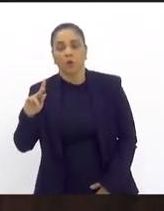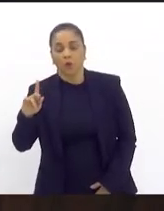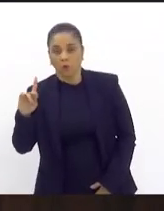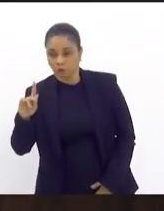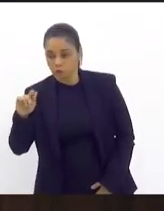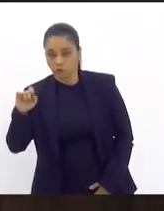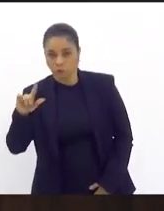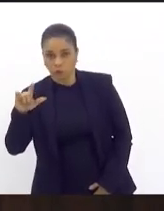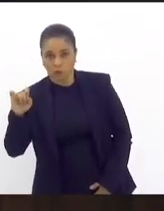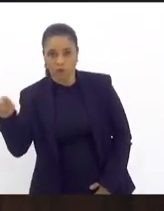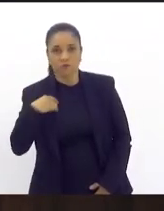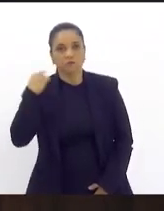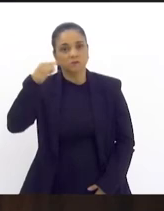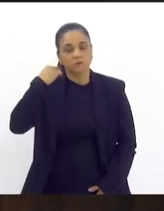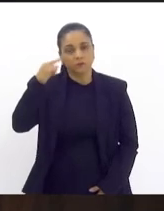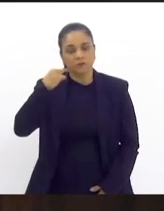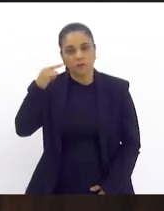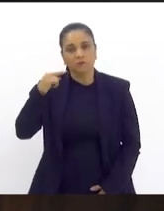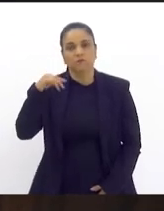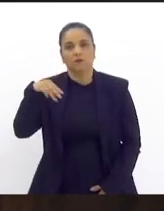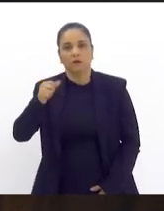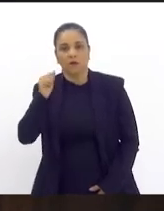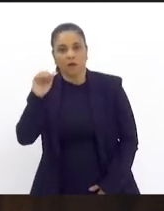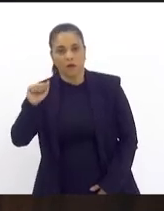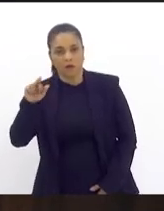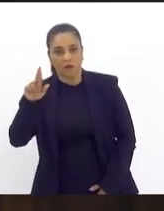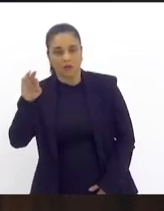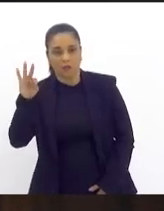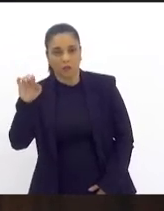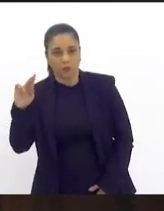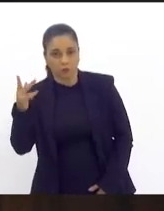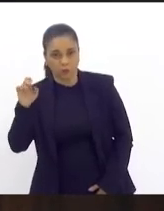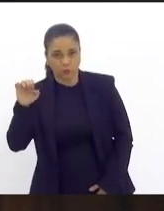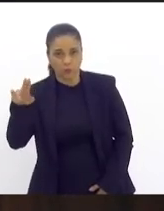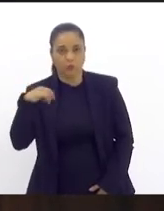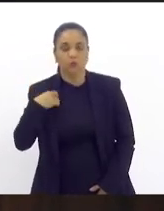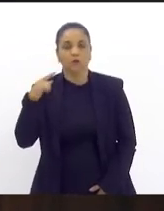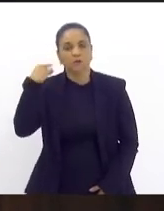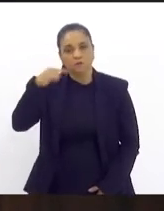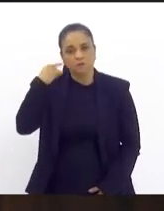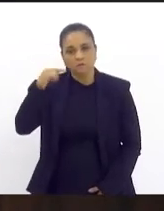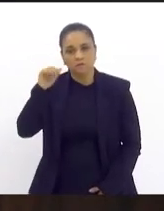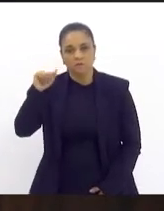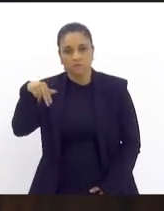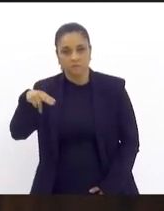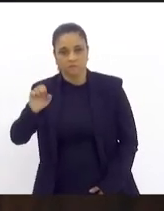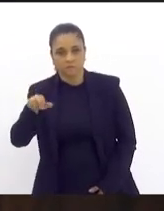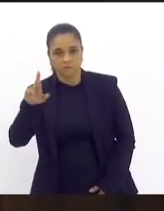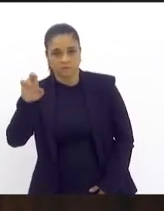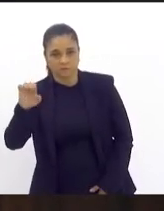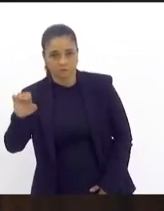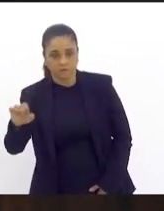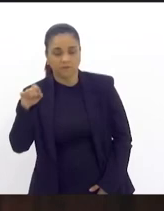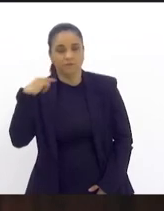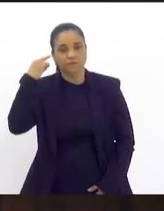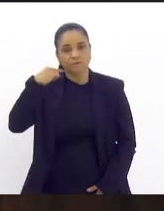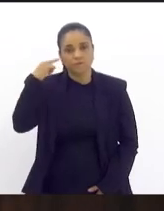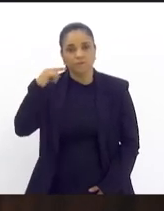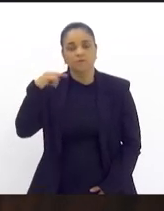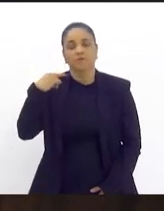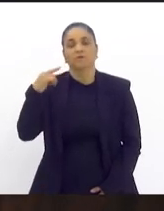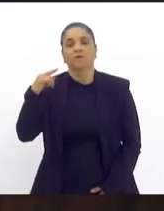deputado Renato Miranda, deputado Arthur Monteiro, deputado Andrezinho Siciliano, deputado Vinícius